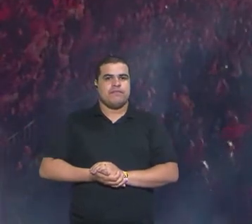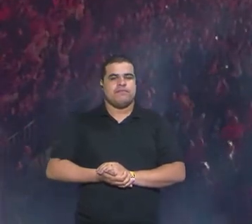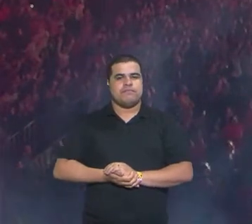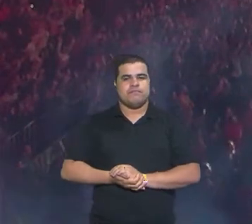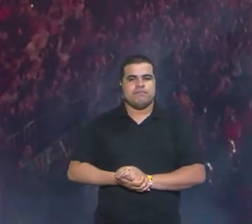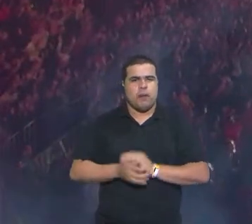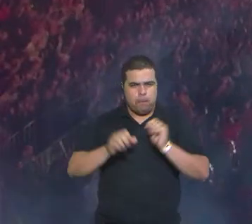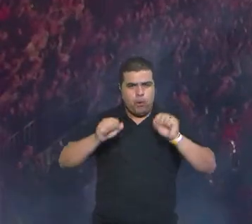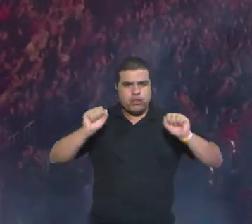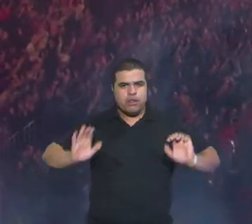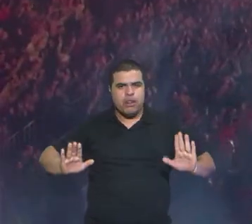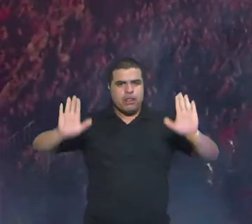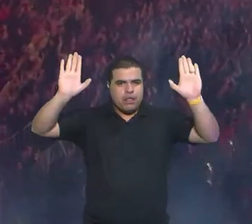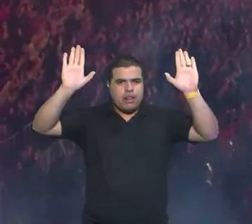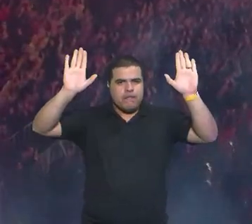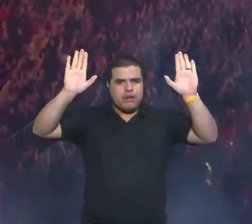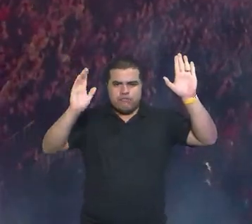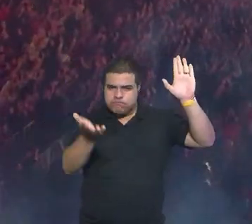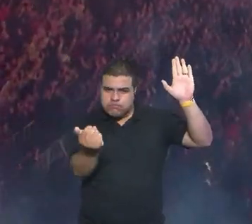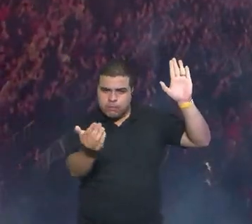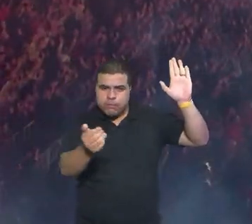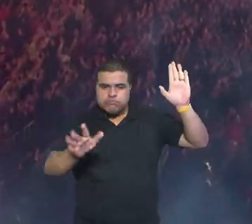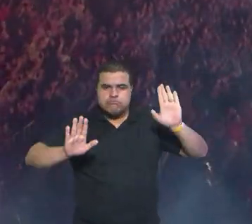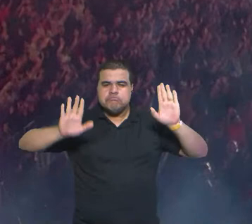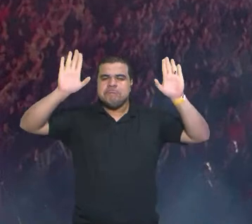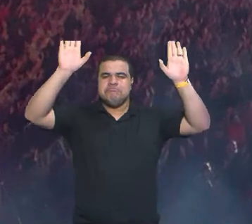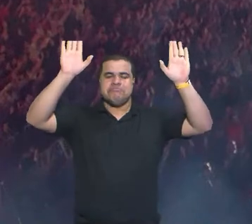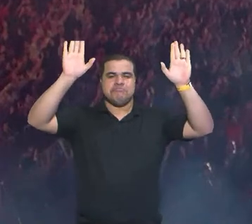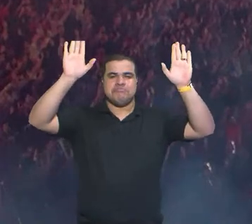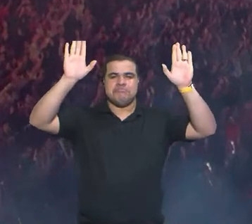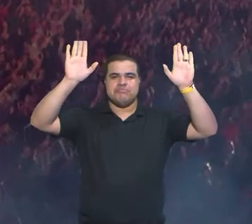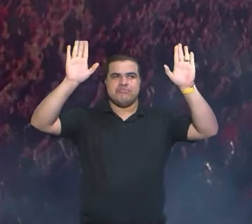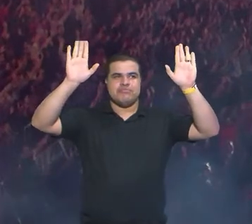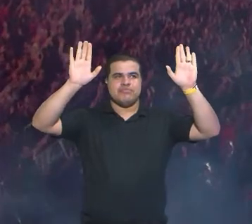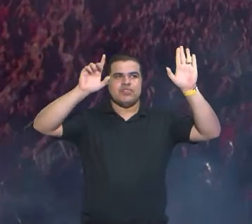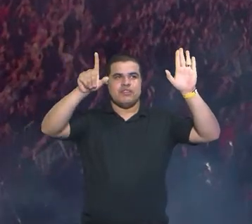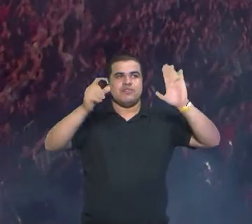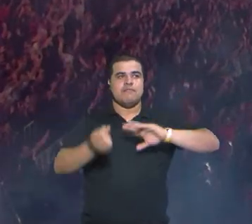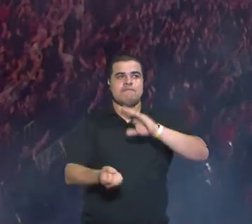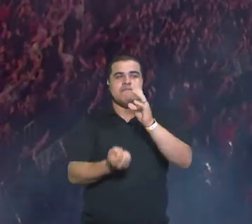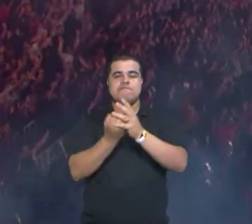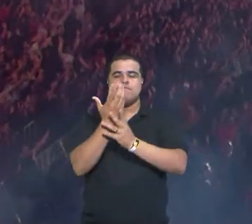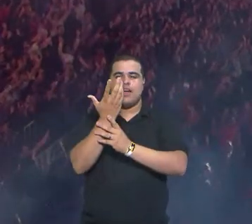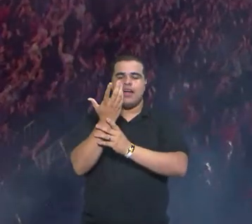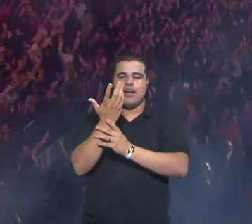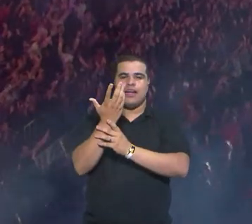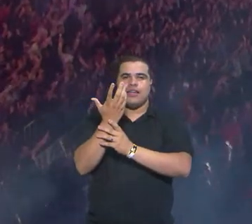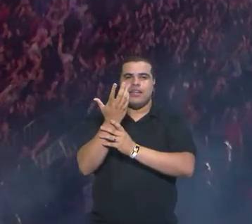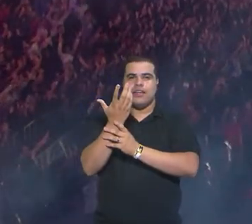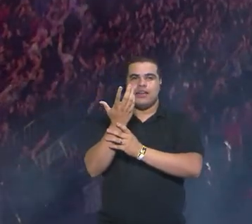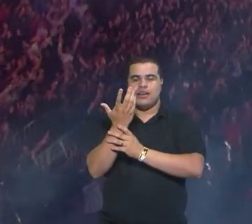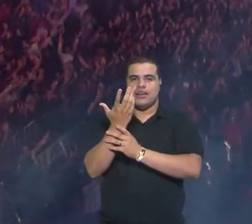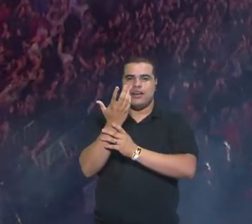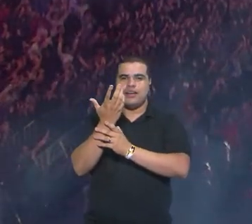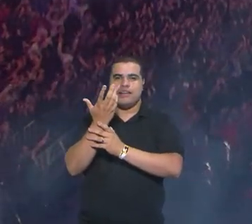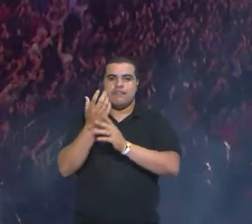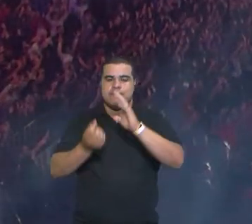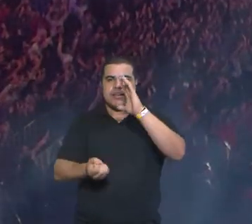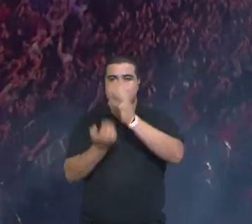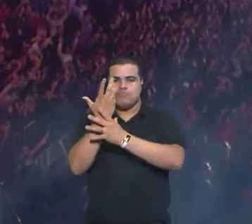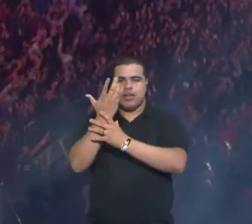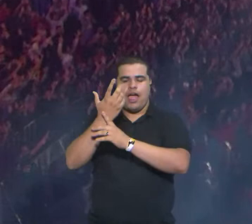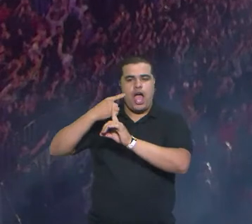pode levantar Você vai formar a cruz de forma vestir